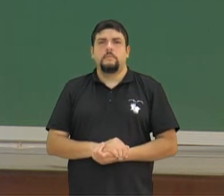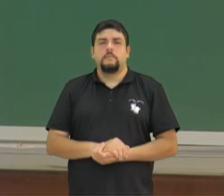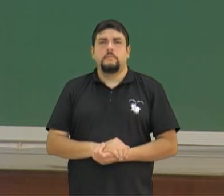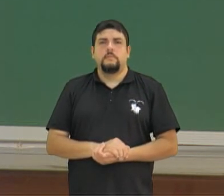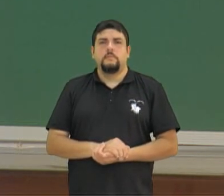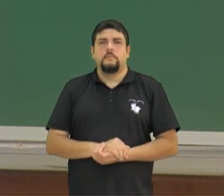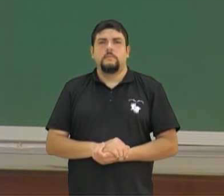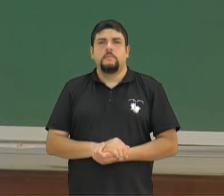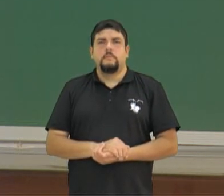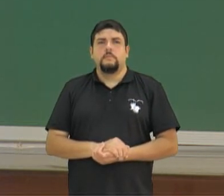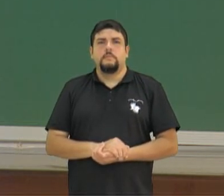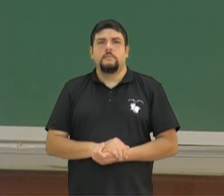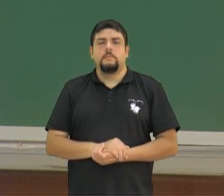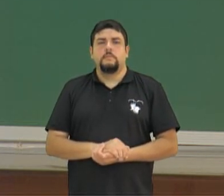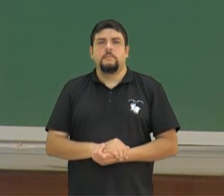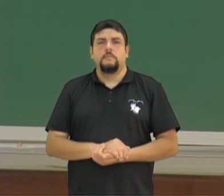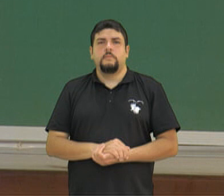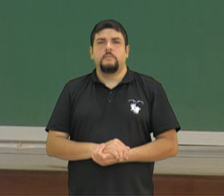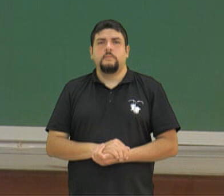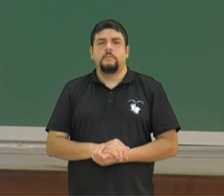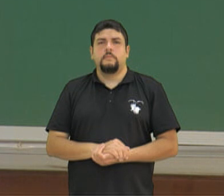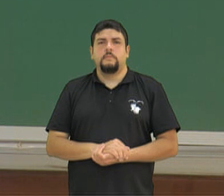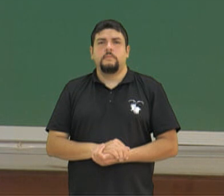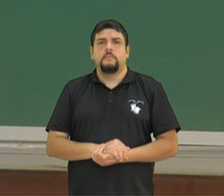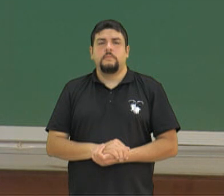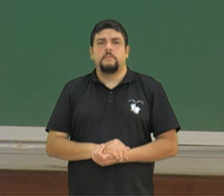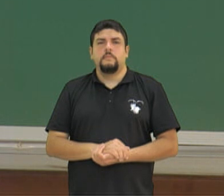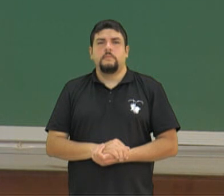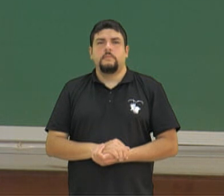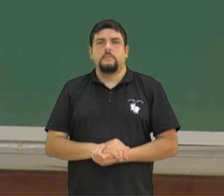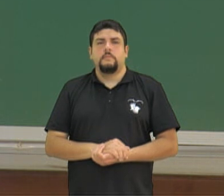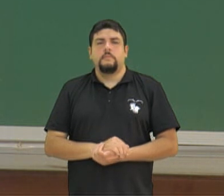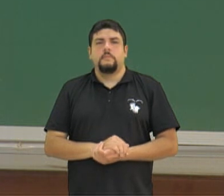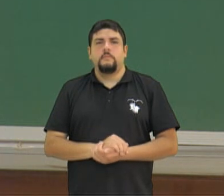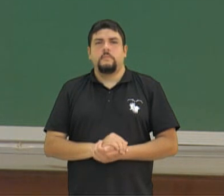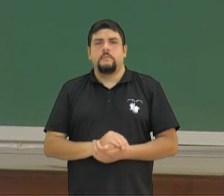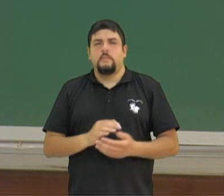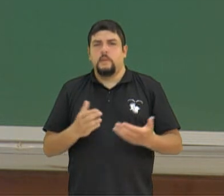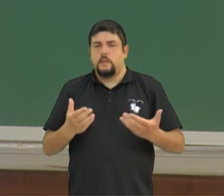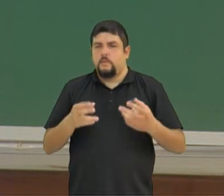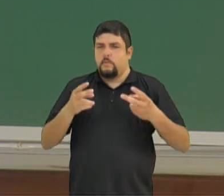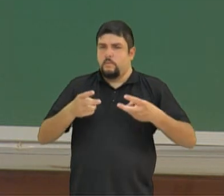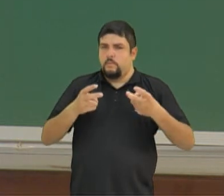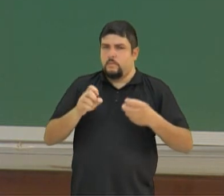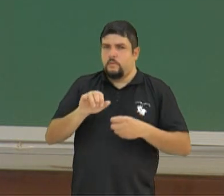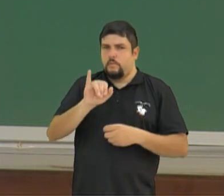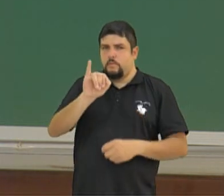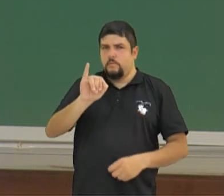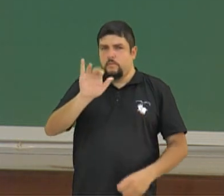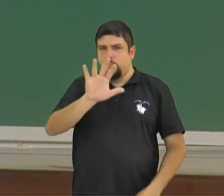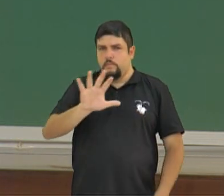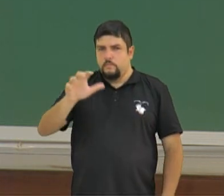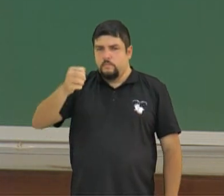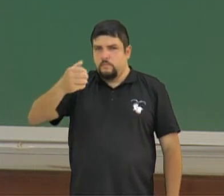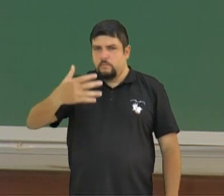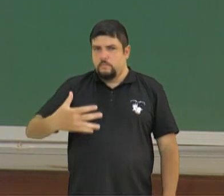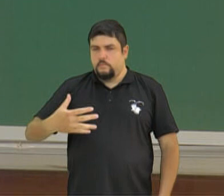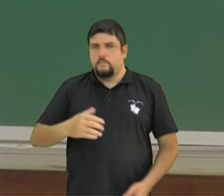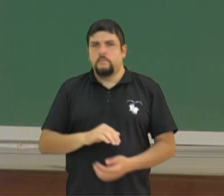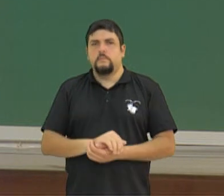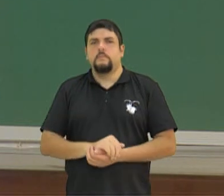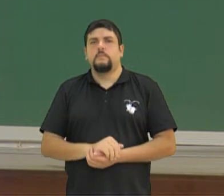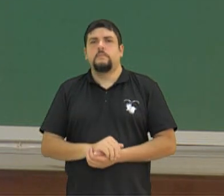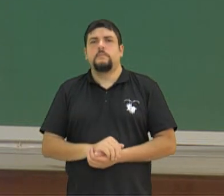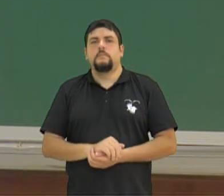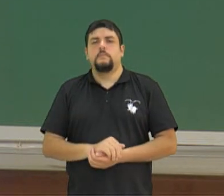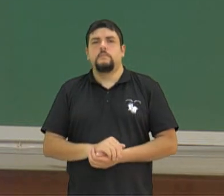salud. Bien, mira entonces el siguiente infográfico. Vamos observar aqui, tá? Você pode